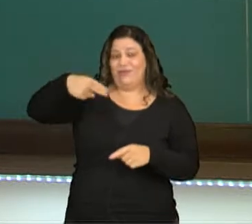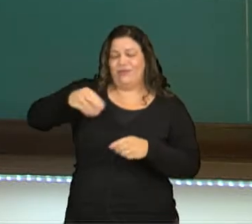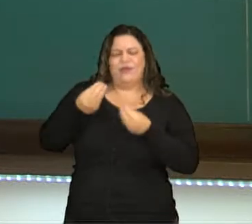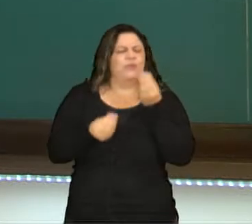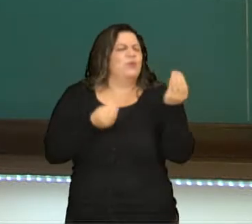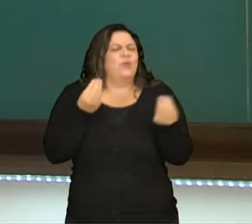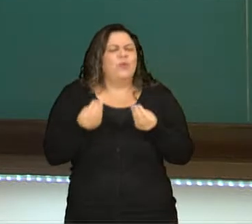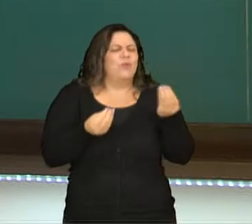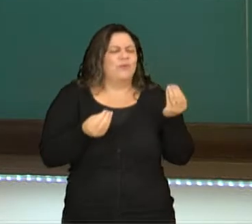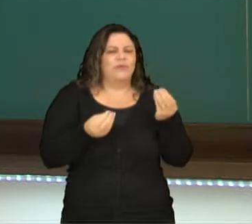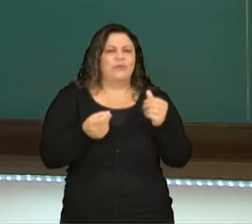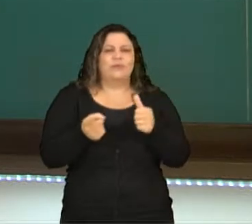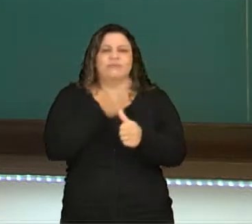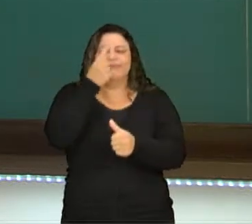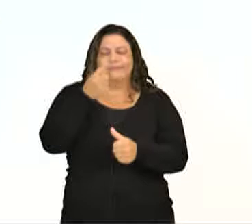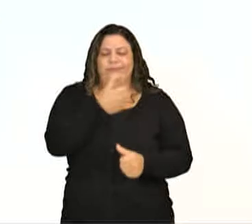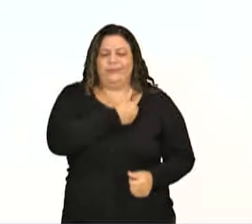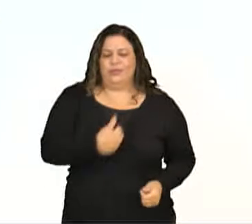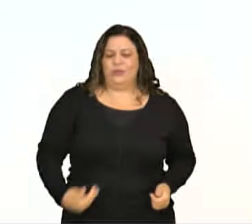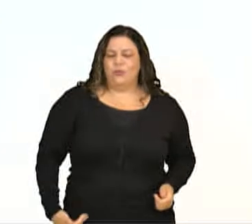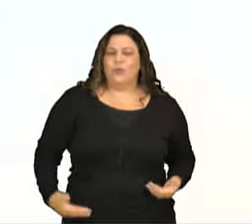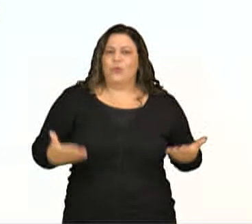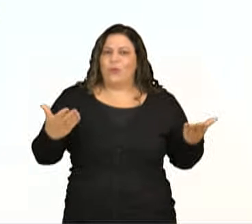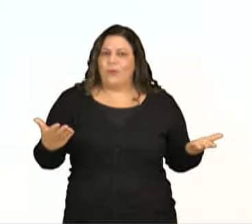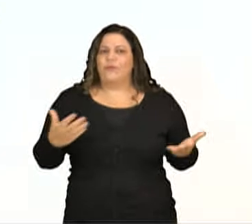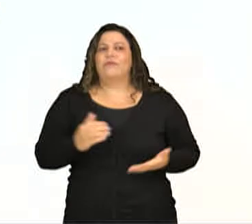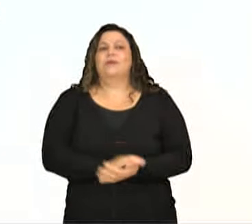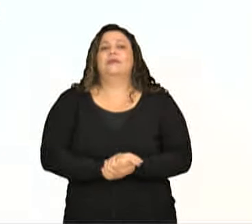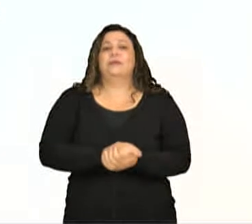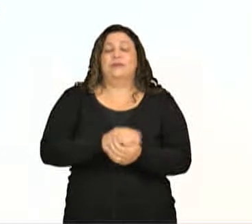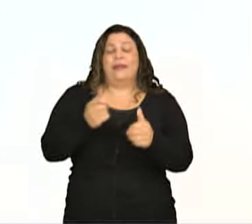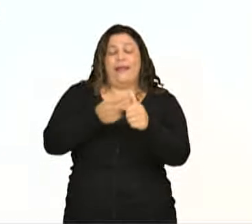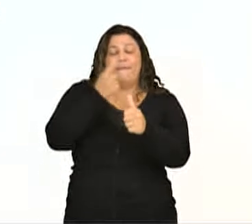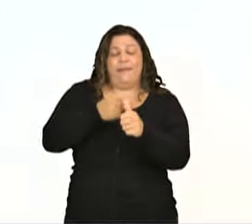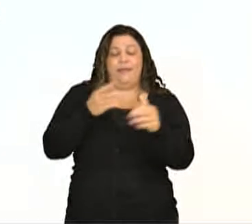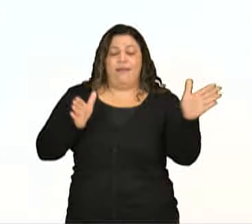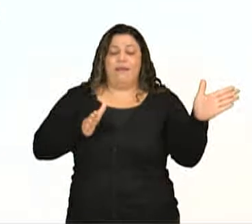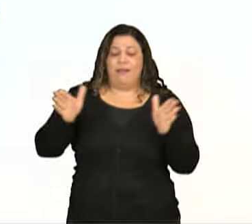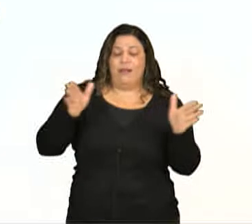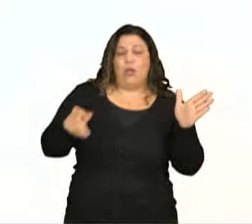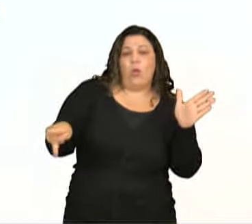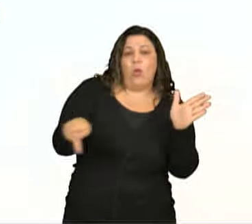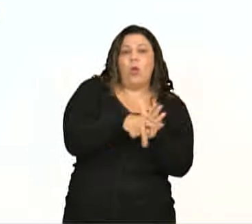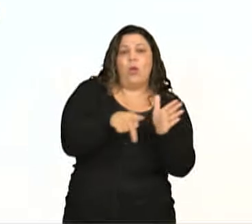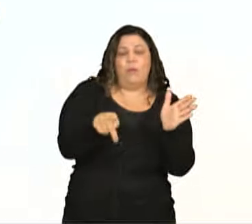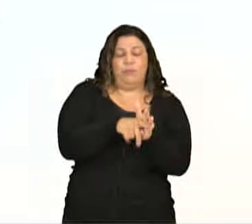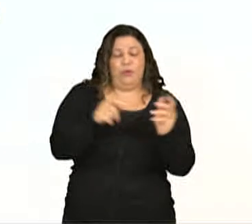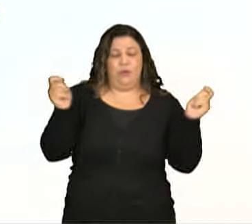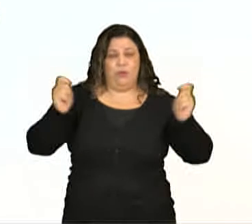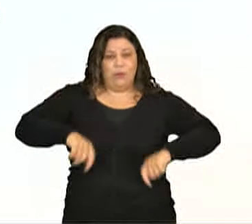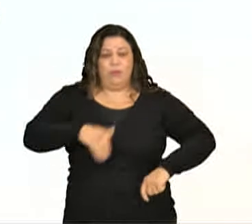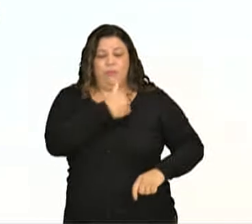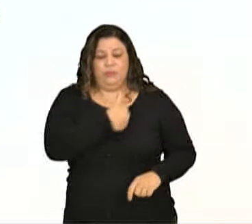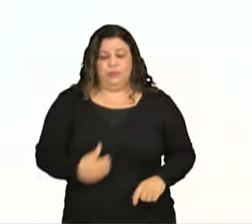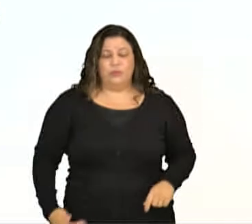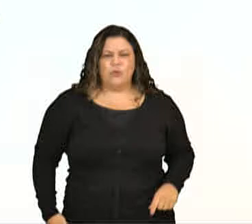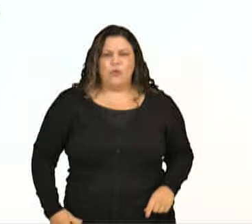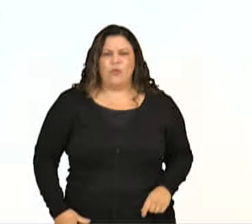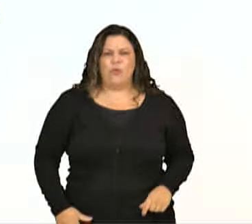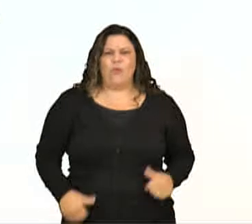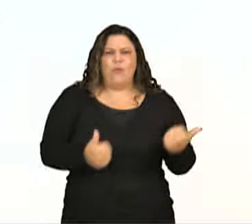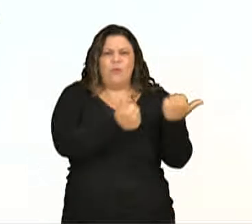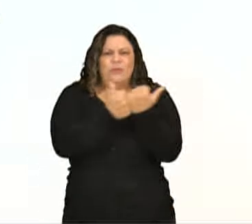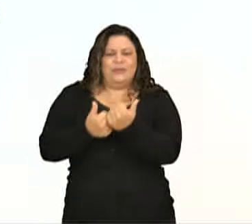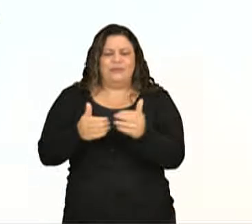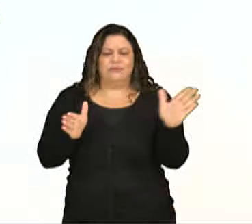este primeiro governo de Getúlio Vargas? Essa primeira fase o próprio Getúlio Vargas chamou de governo provisório,